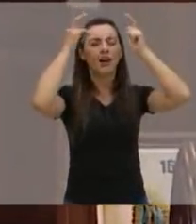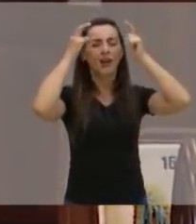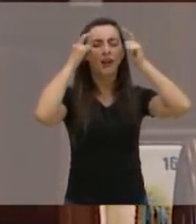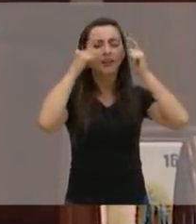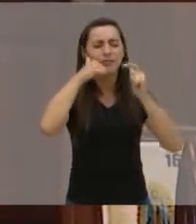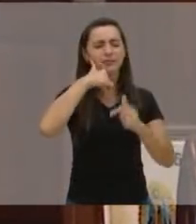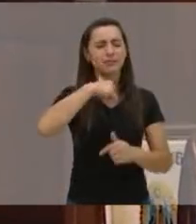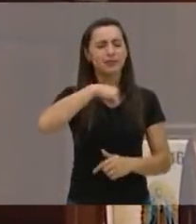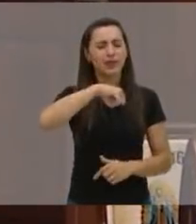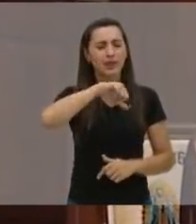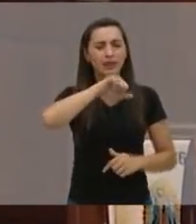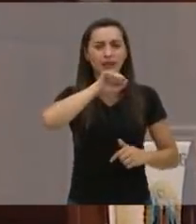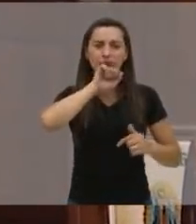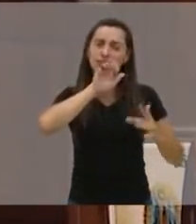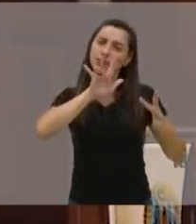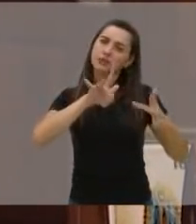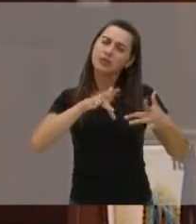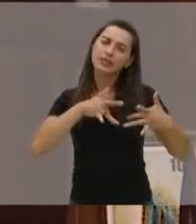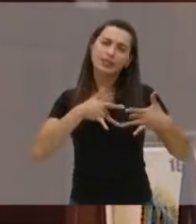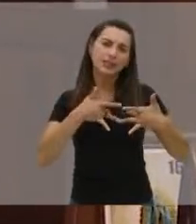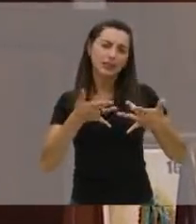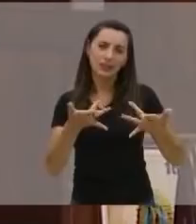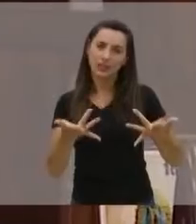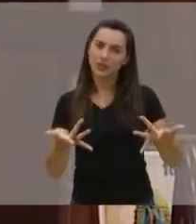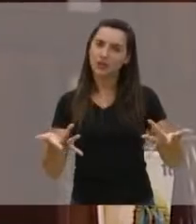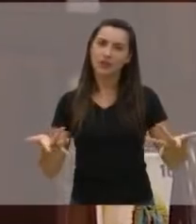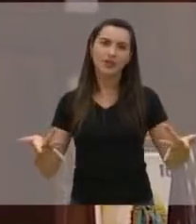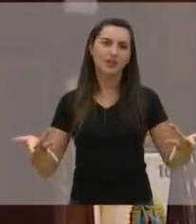Mater Misericordiae,